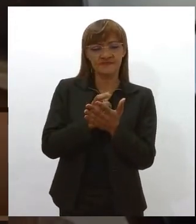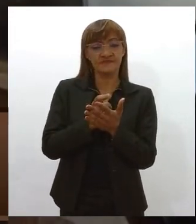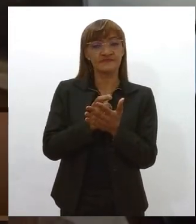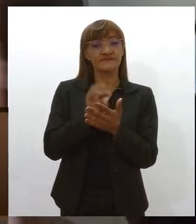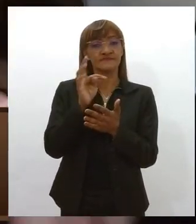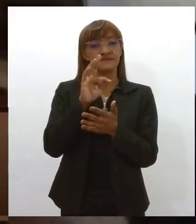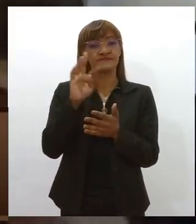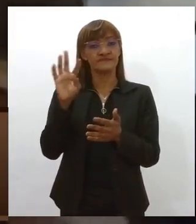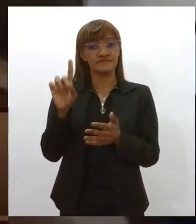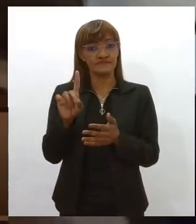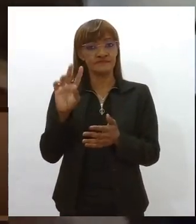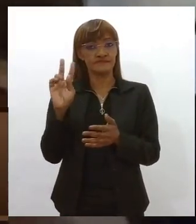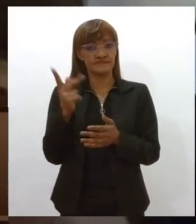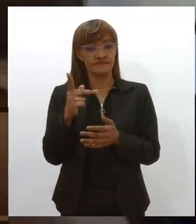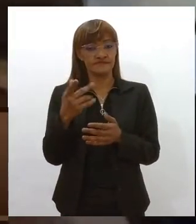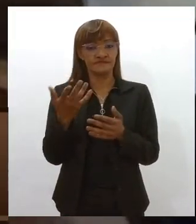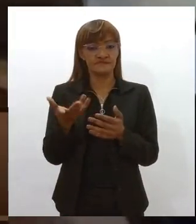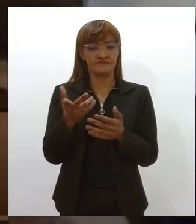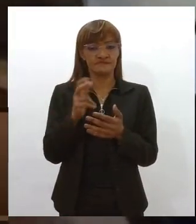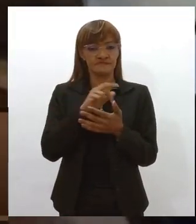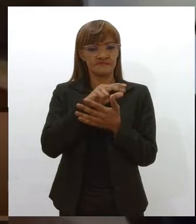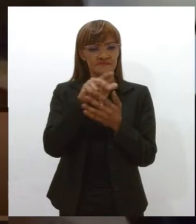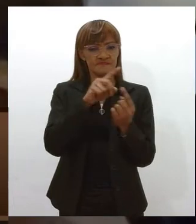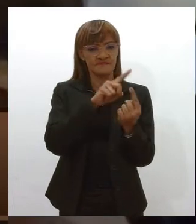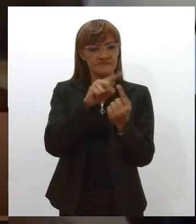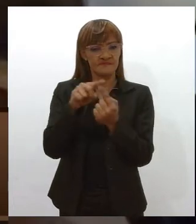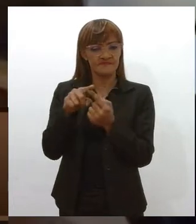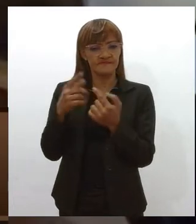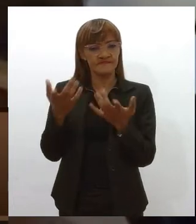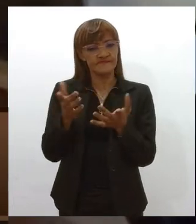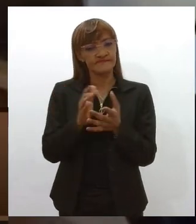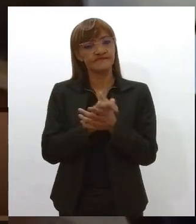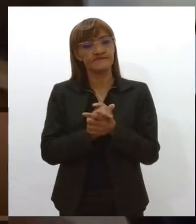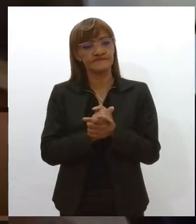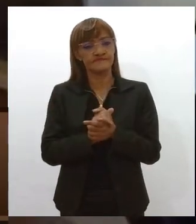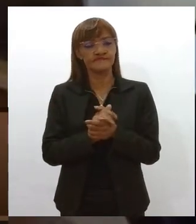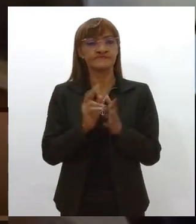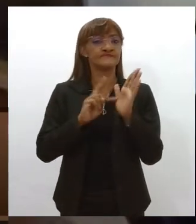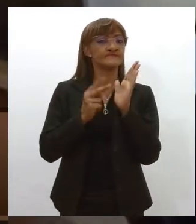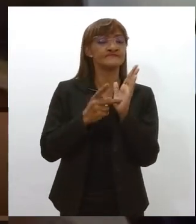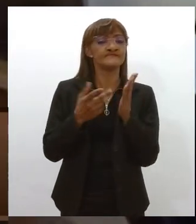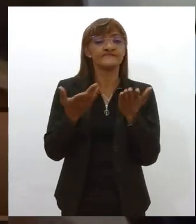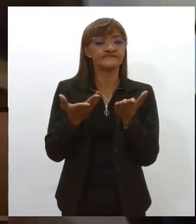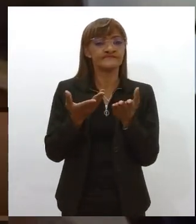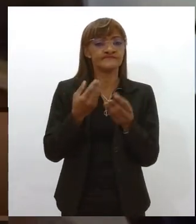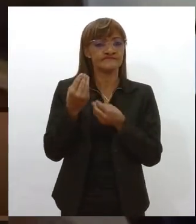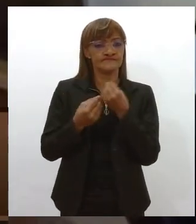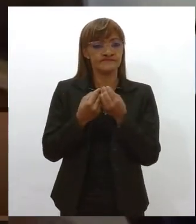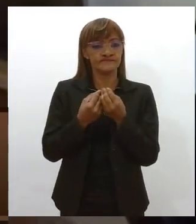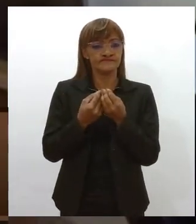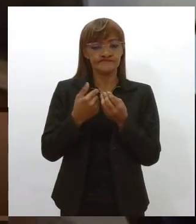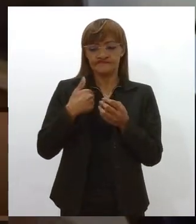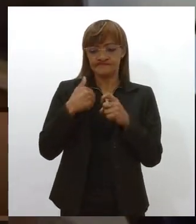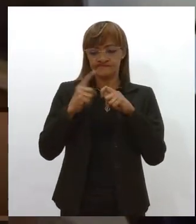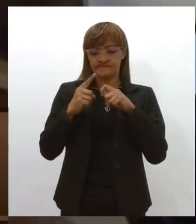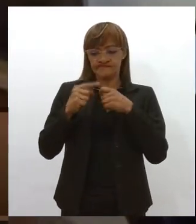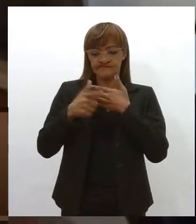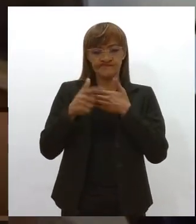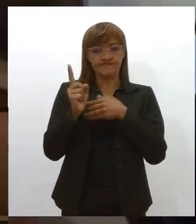diversos tipos de transtornos, PCDs, o que quer que seja. Eu não aprendi como médica, eu aprendi como